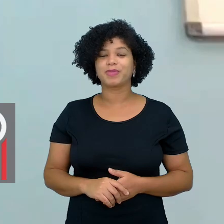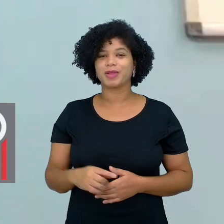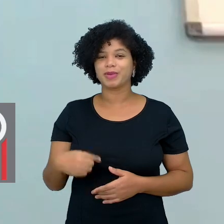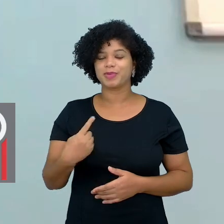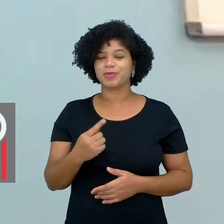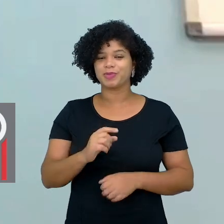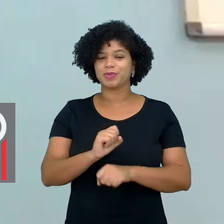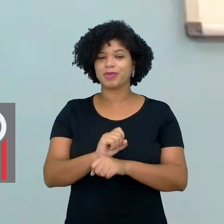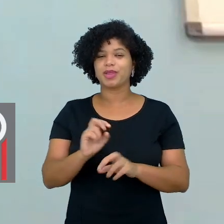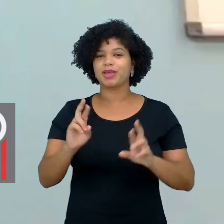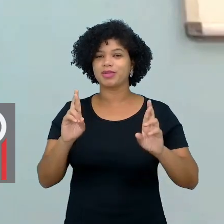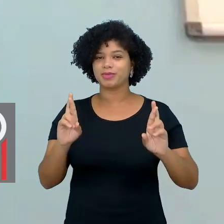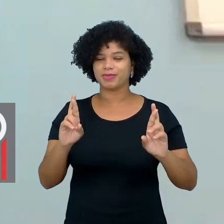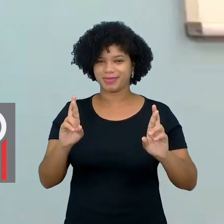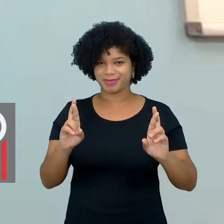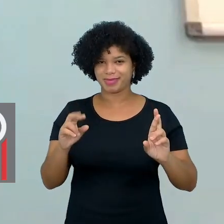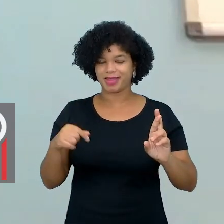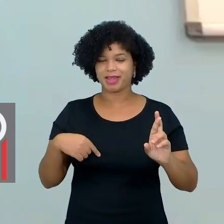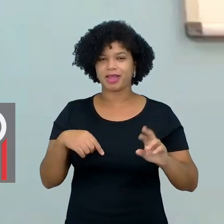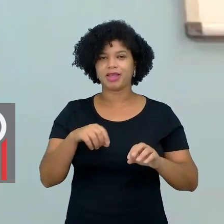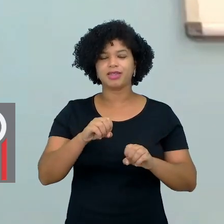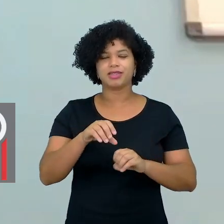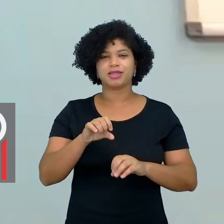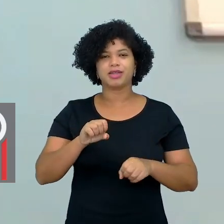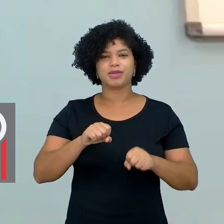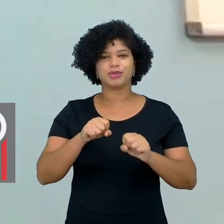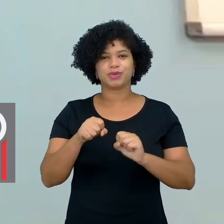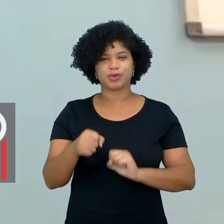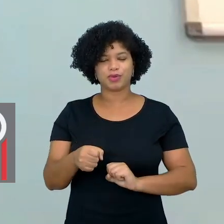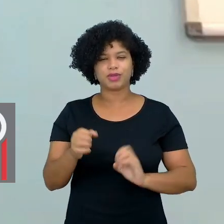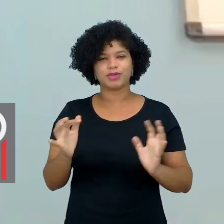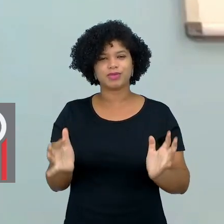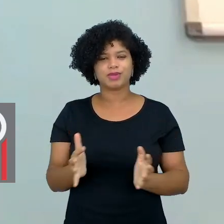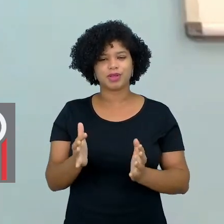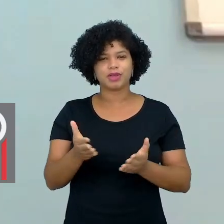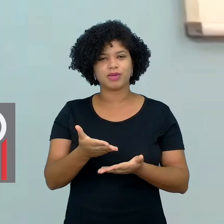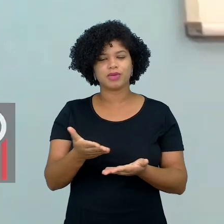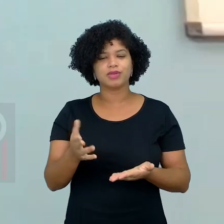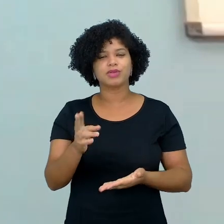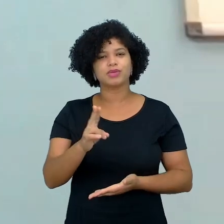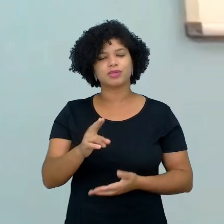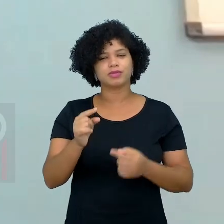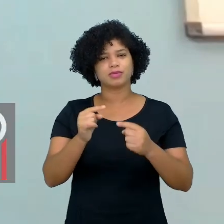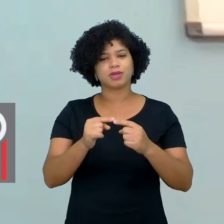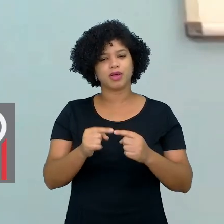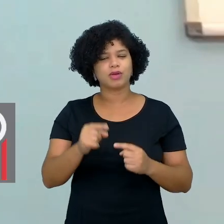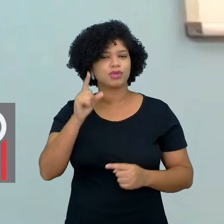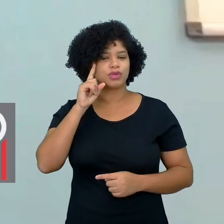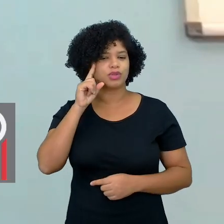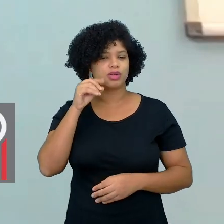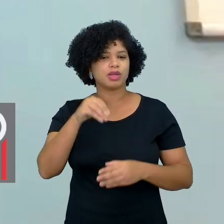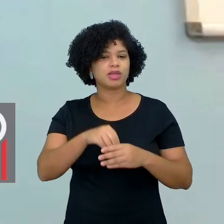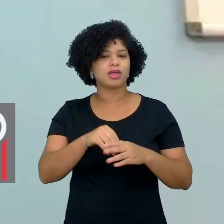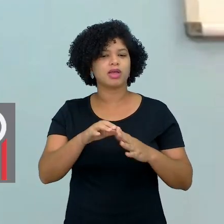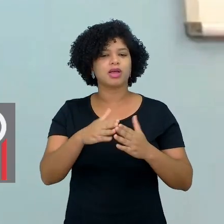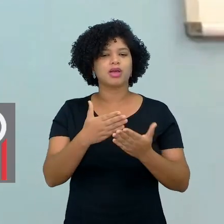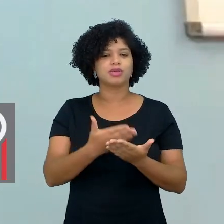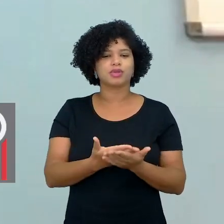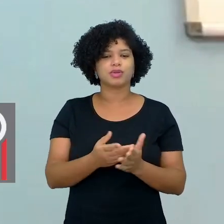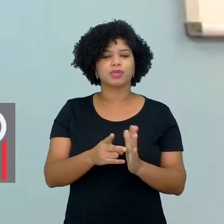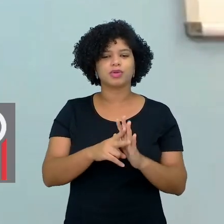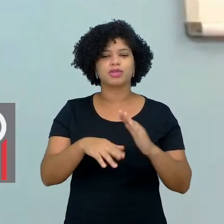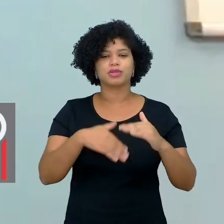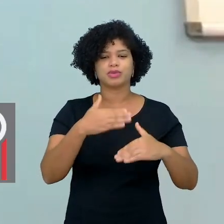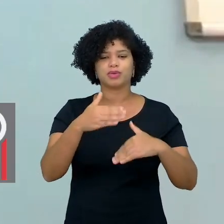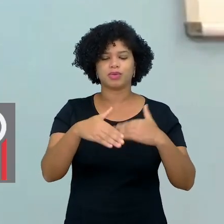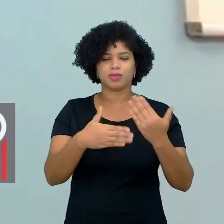que essa contribuição, né, dessa formação seja útil para vocês no desenvolvimento da